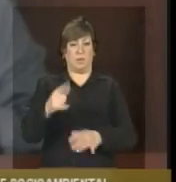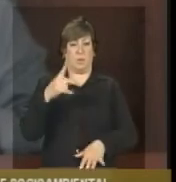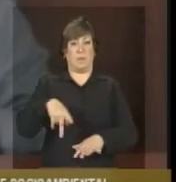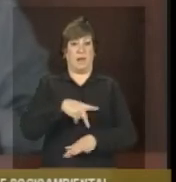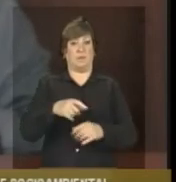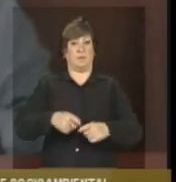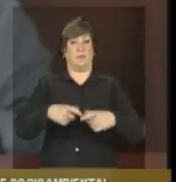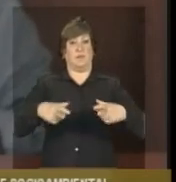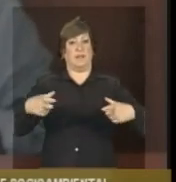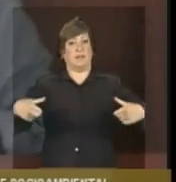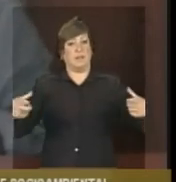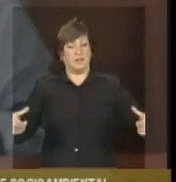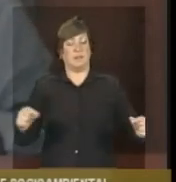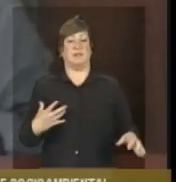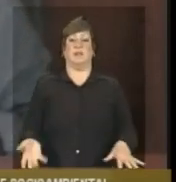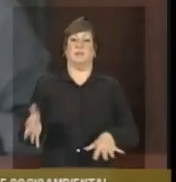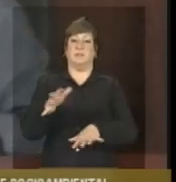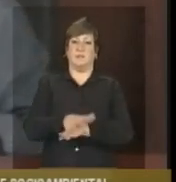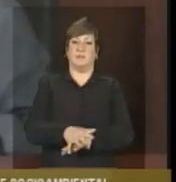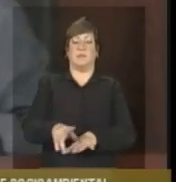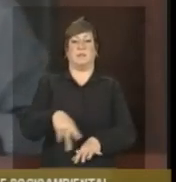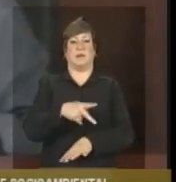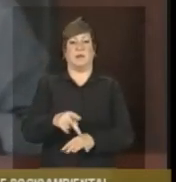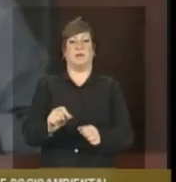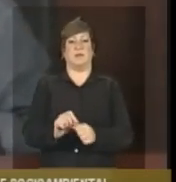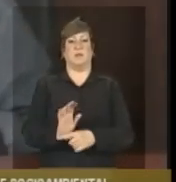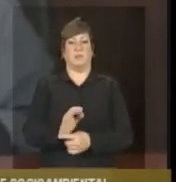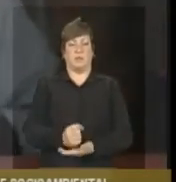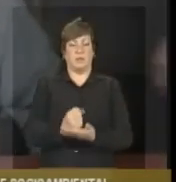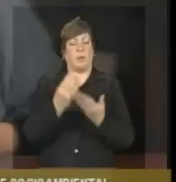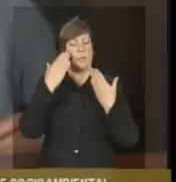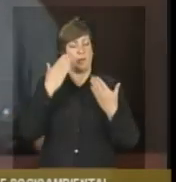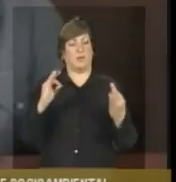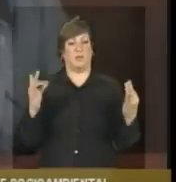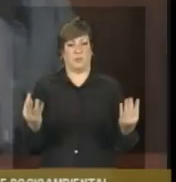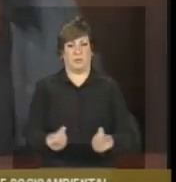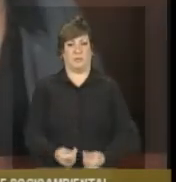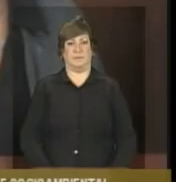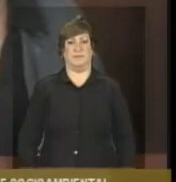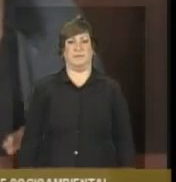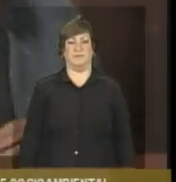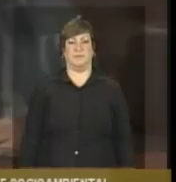que cresce, um país que inclui e um país que protege. Obrigada a todos.